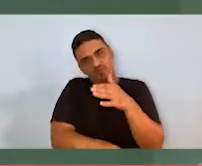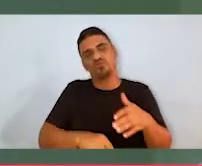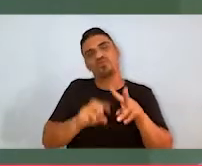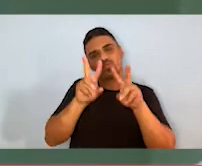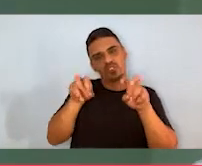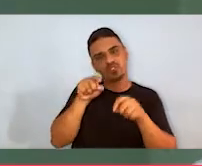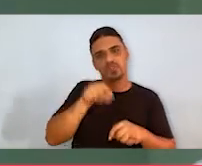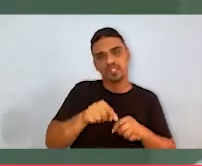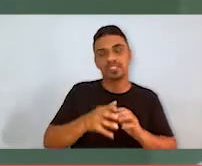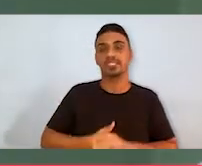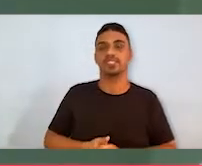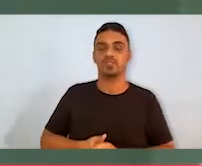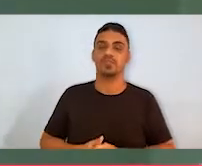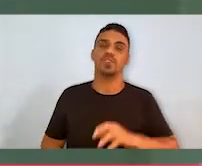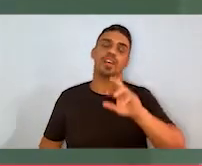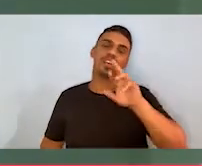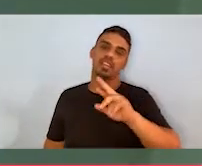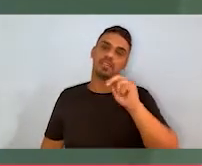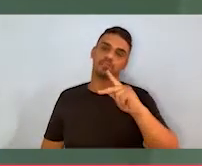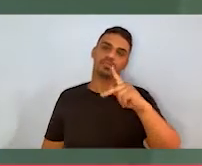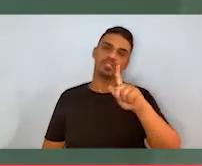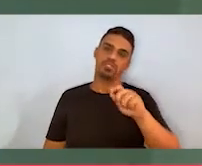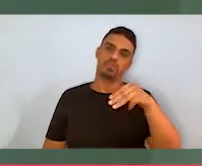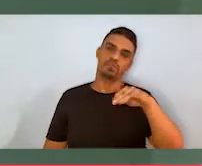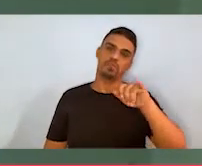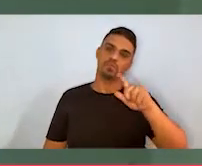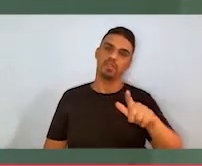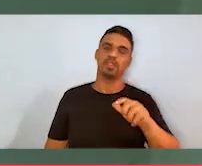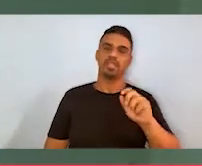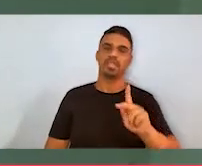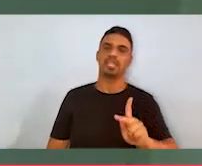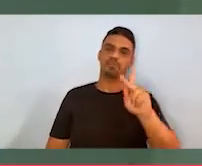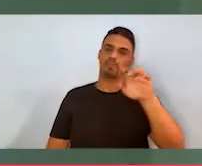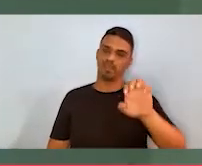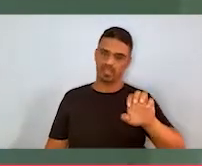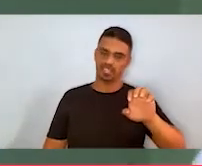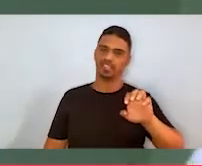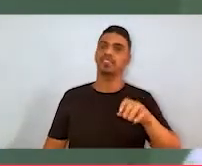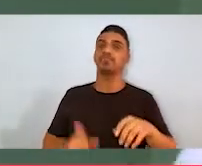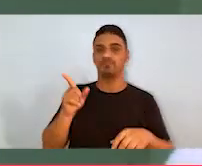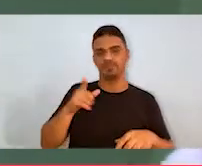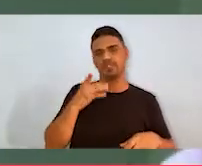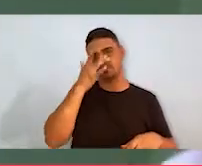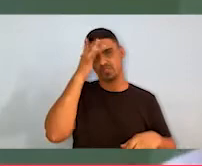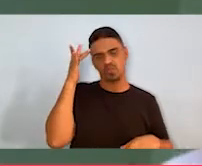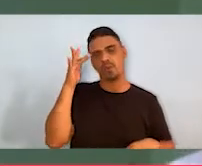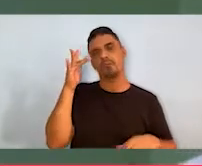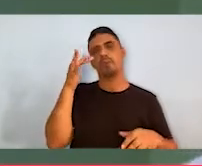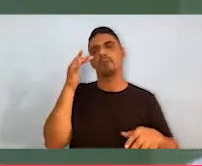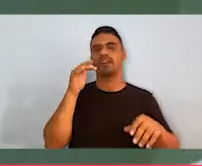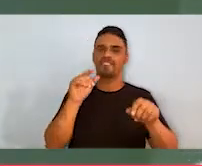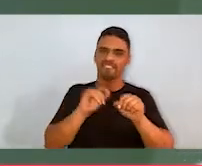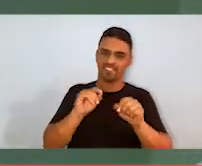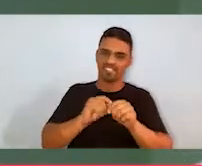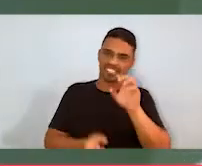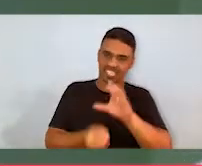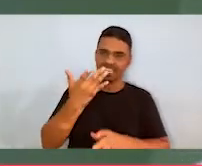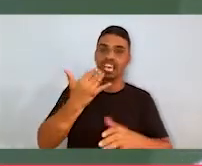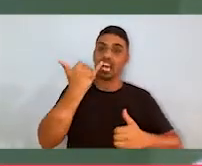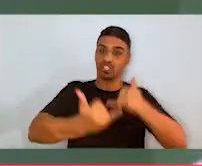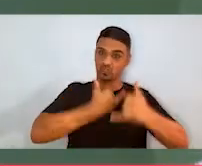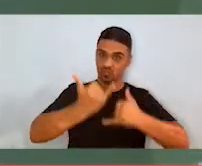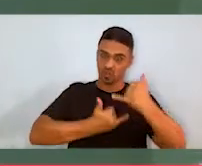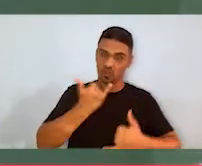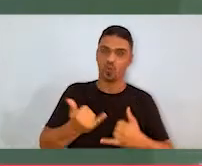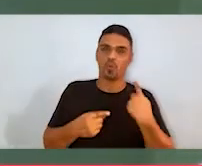muitas vezes são de pessoal do RPG Maker, assim, eu adoro RPG Maker, mas eu vejo que tem gente que pega para fazer jogo no RPG Maker, no